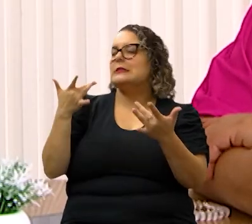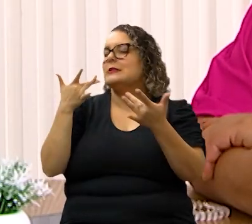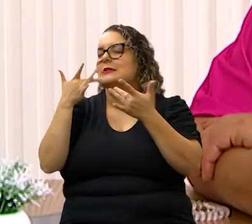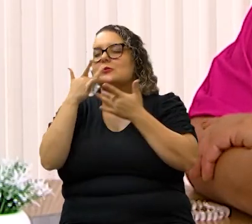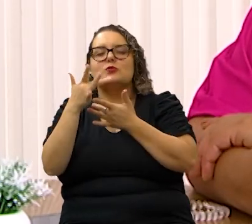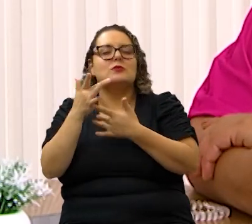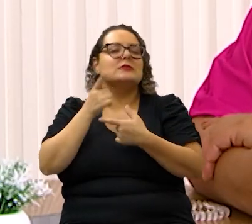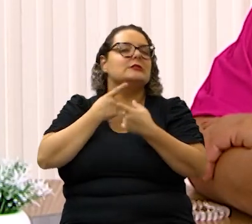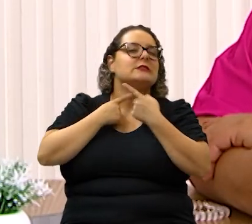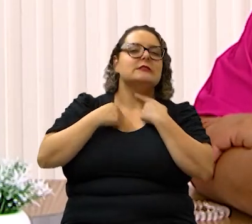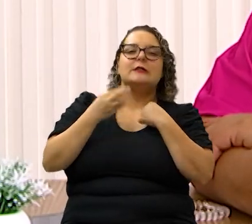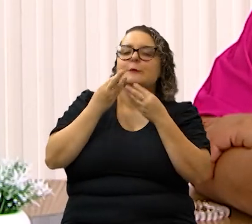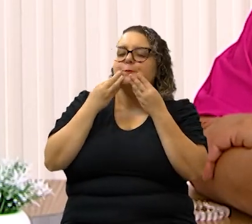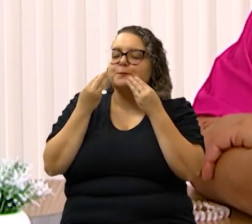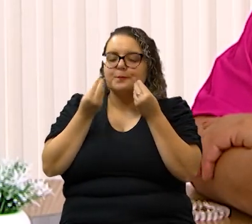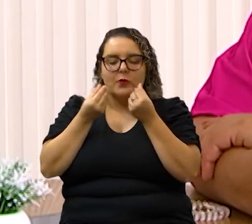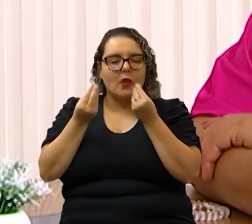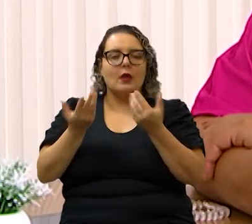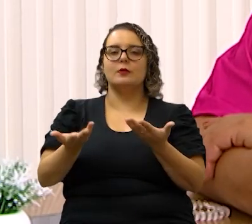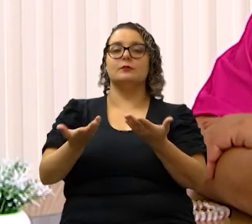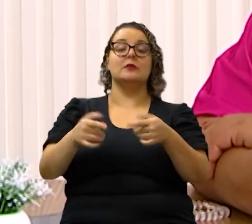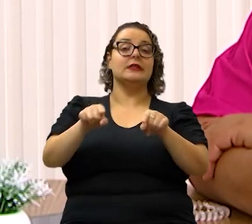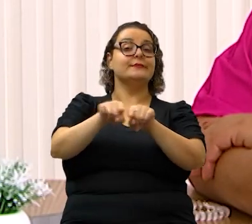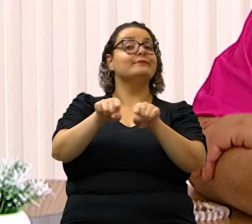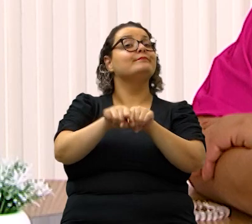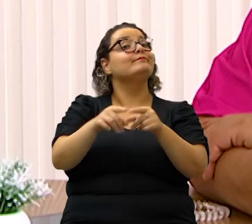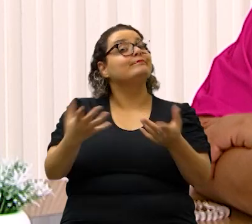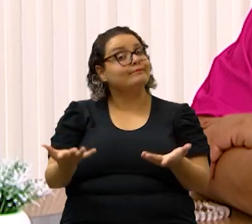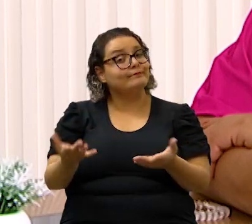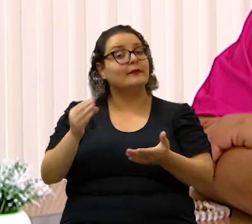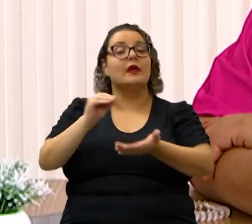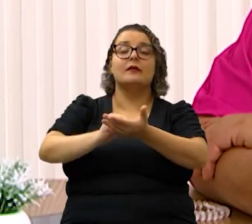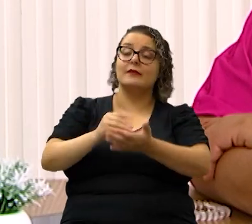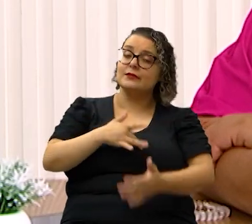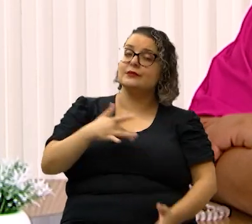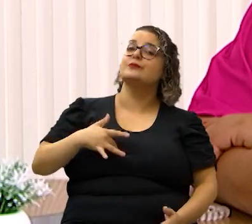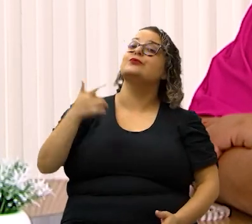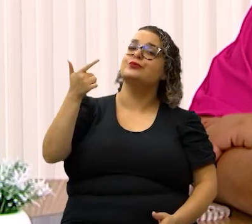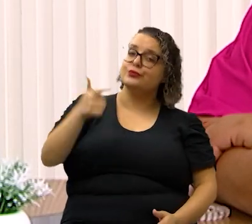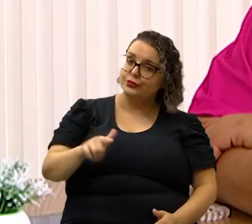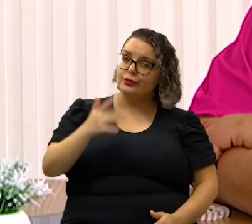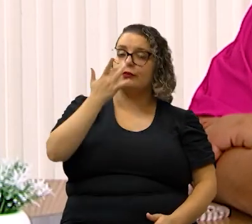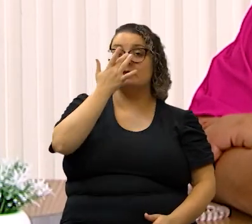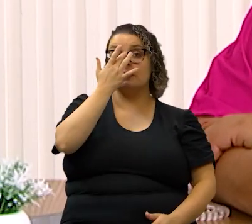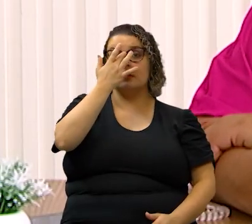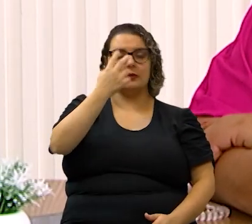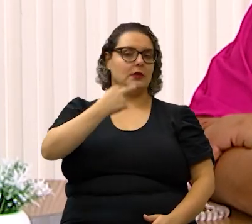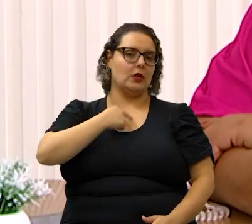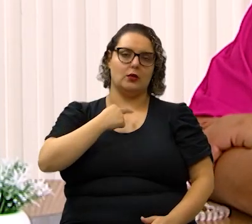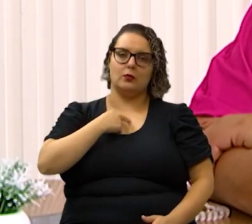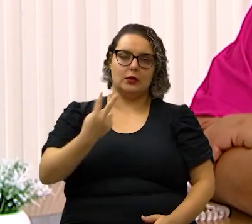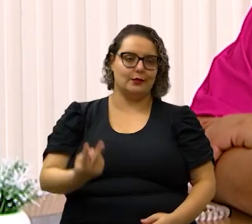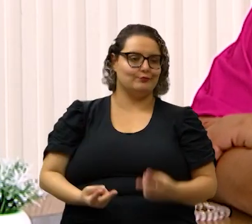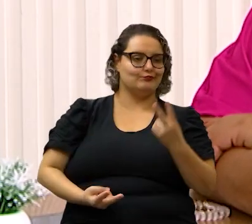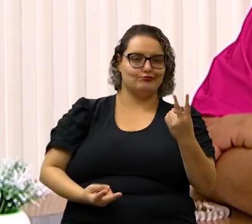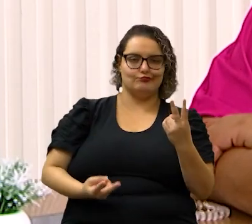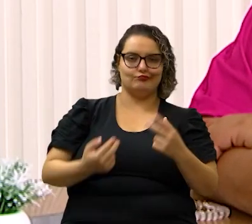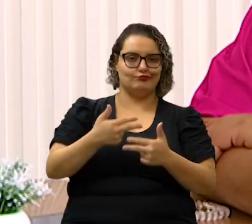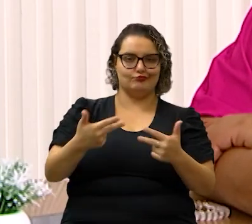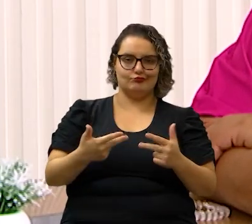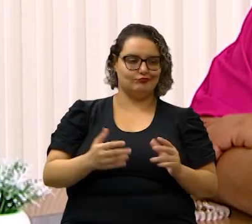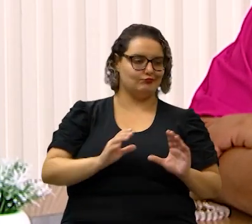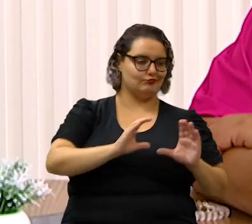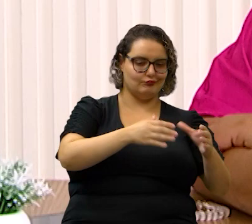gostosas, desejos, vontades, só que ao mesmo tempo vai gerar a falta de saúde de novo. Então não poderia mais existir dois